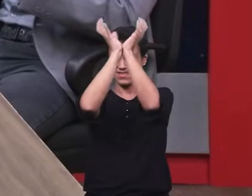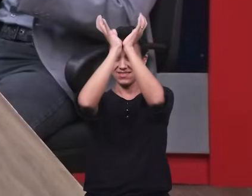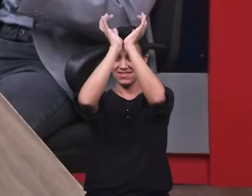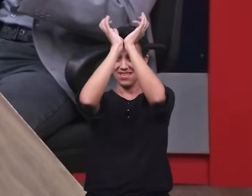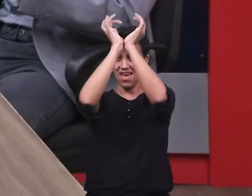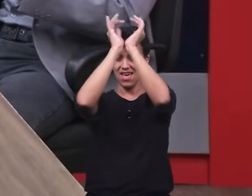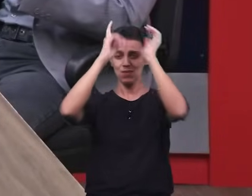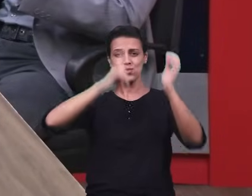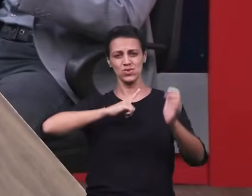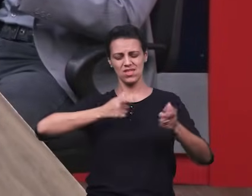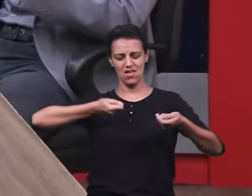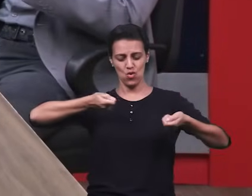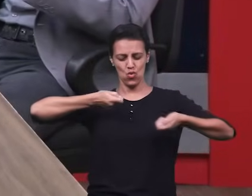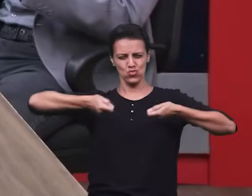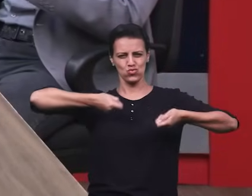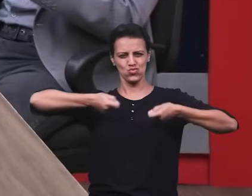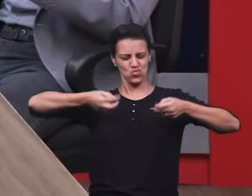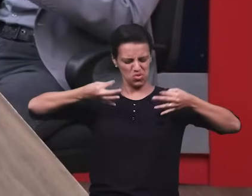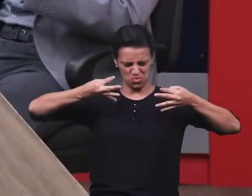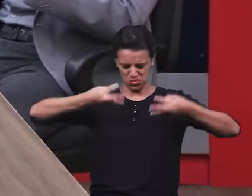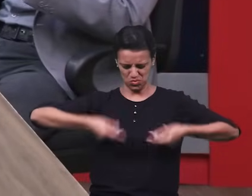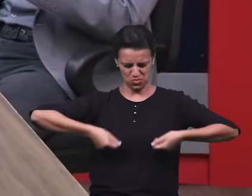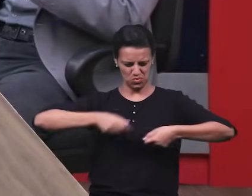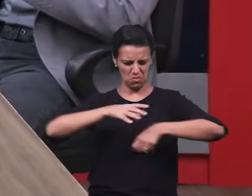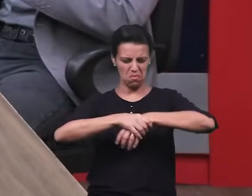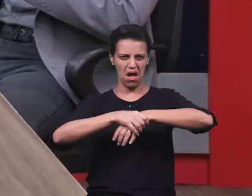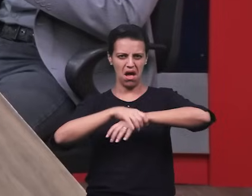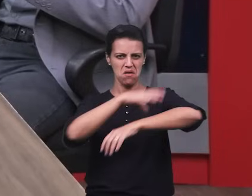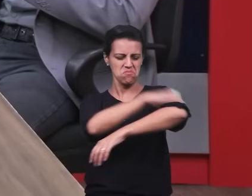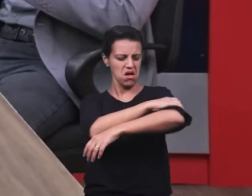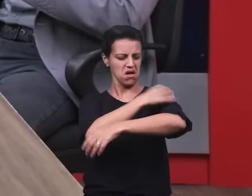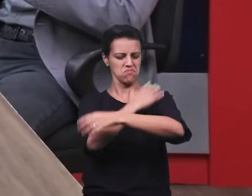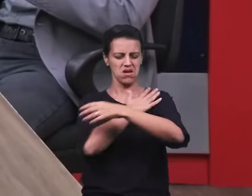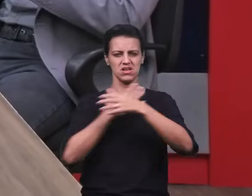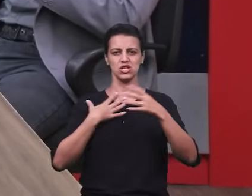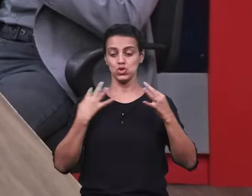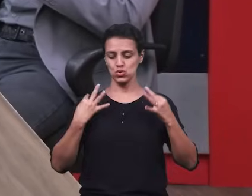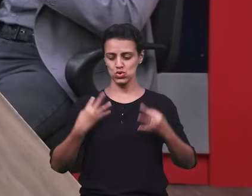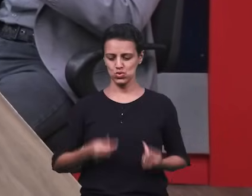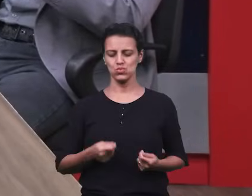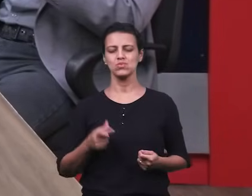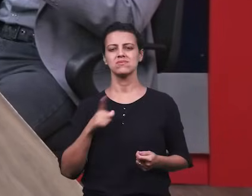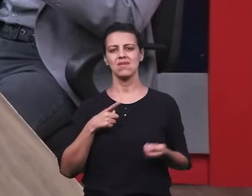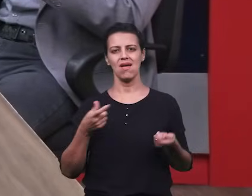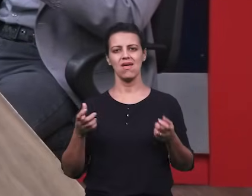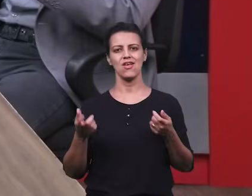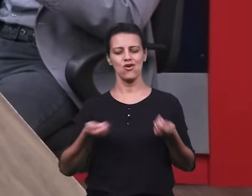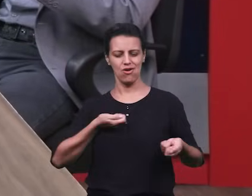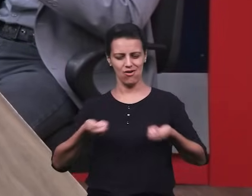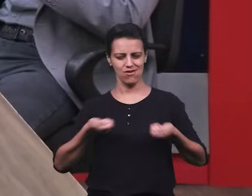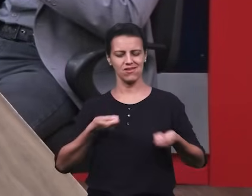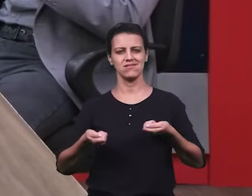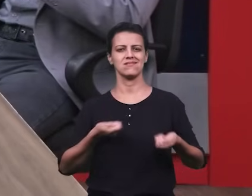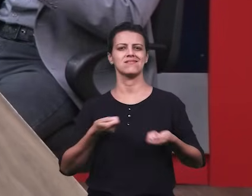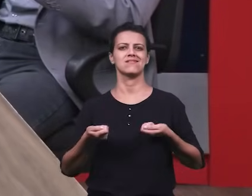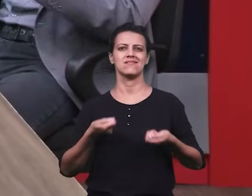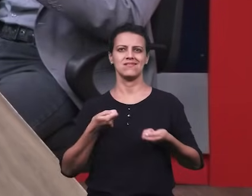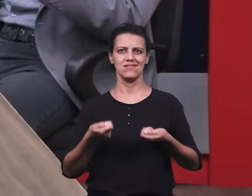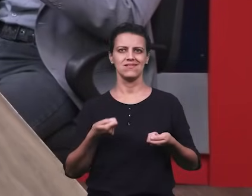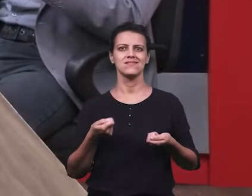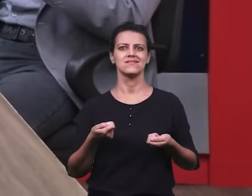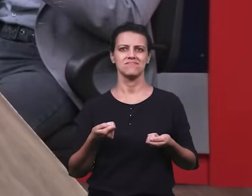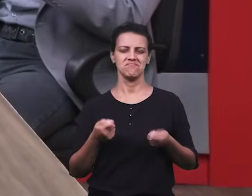detém esse controle, né? Ele detém total controle a respeito daquilo que vai acontecer, né?